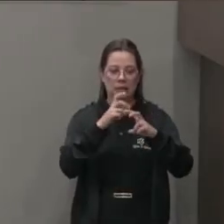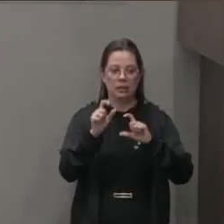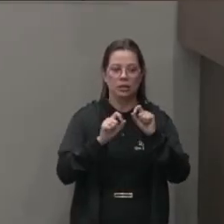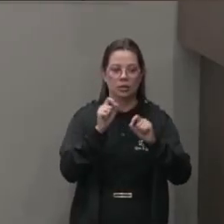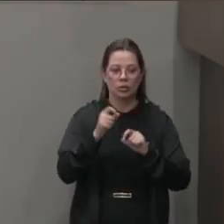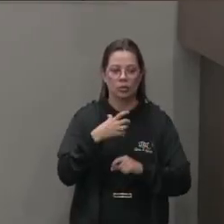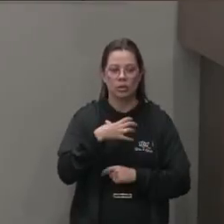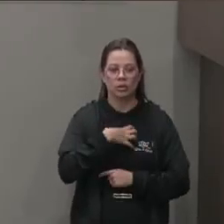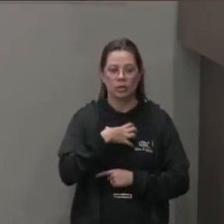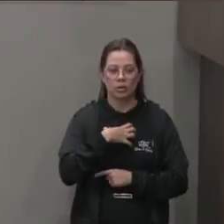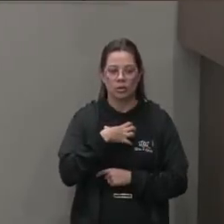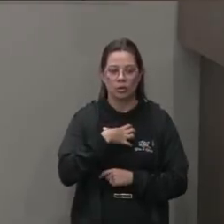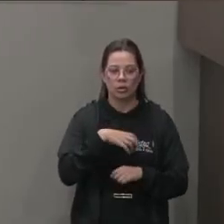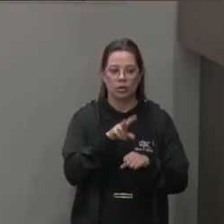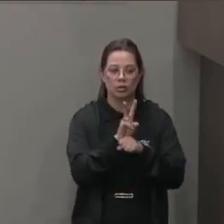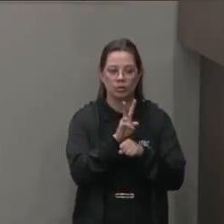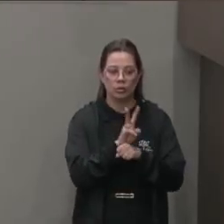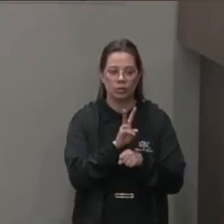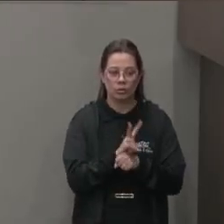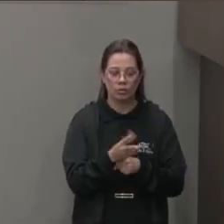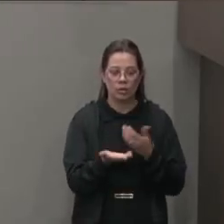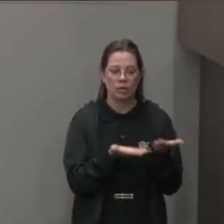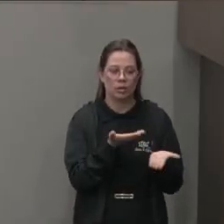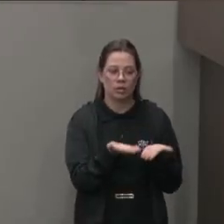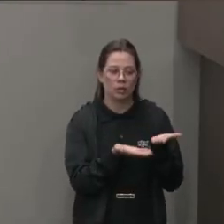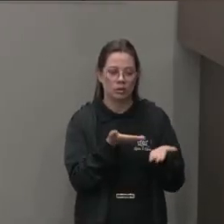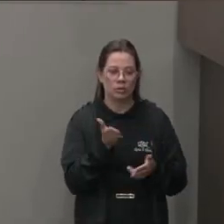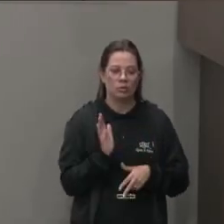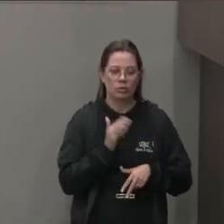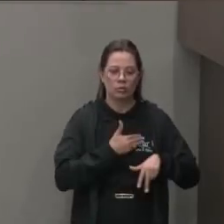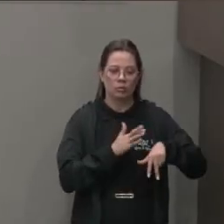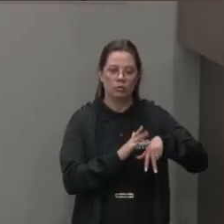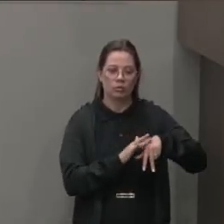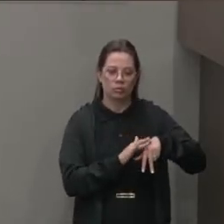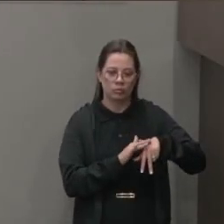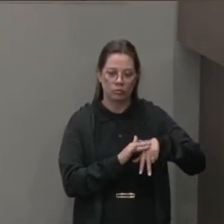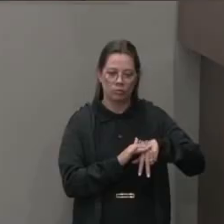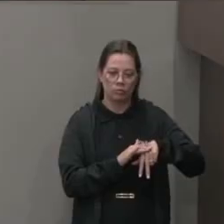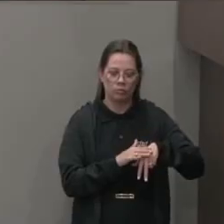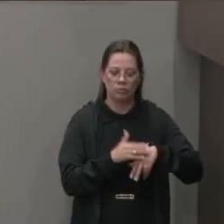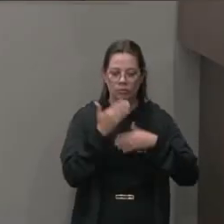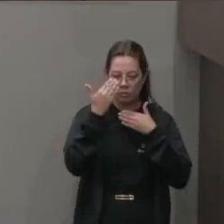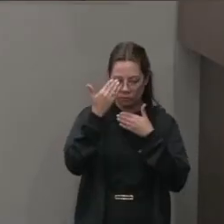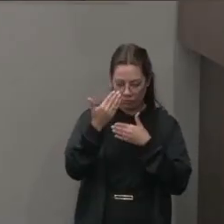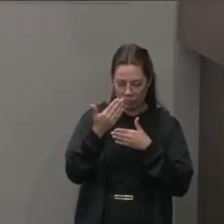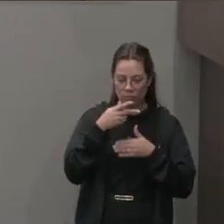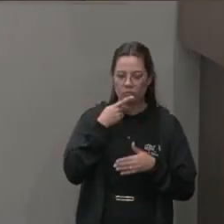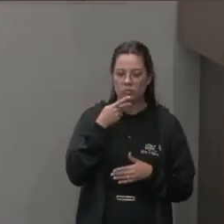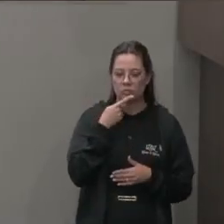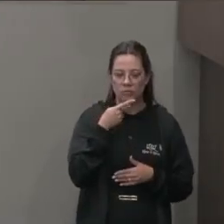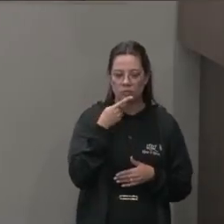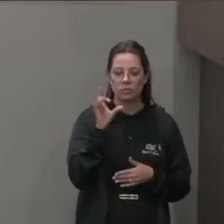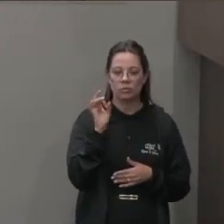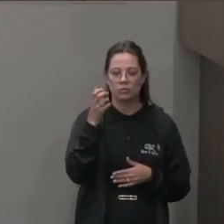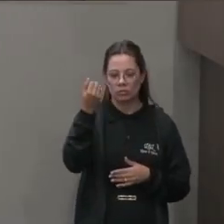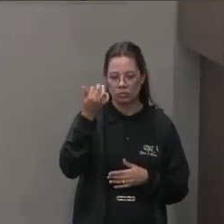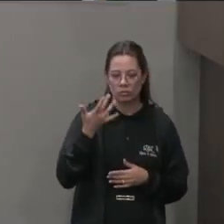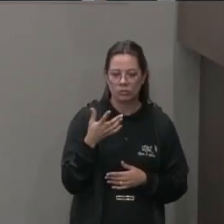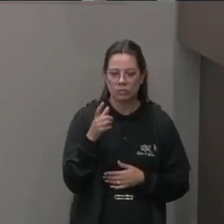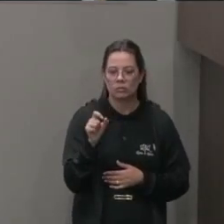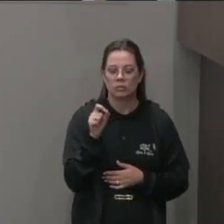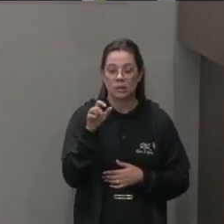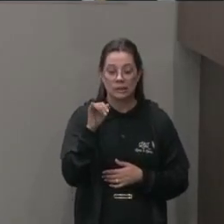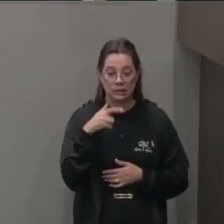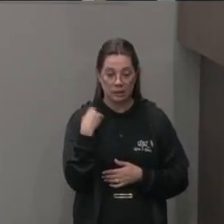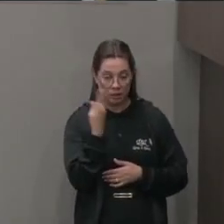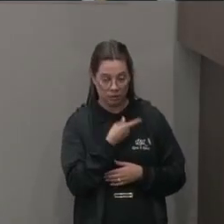é a maneira de cuidar e atender os nossos pacientes. Vereador, obrigada pela parte. Eu acho que é só destacar mesmo, porque se nós